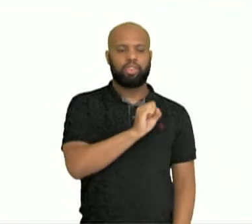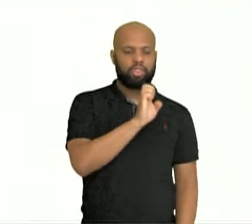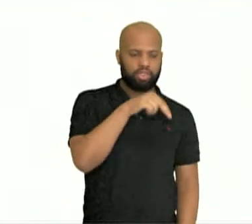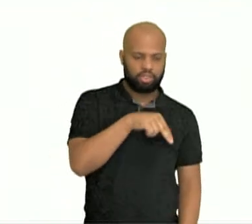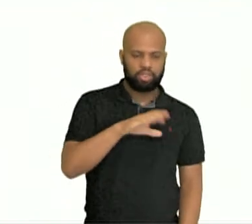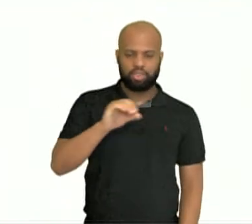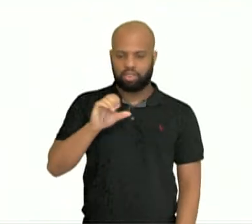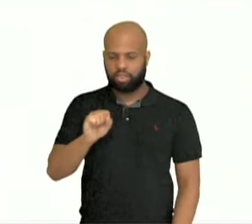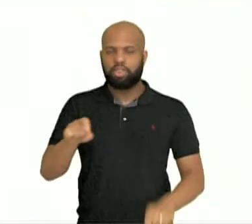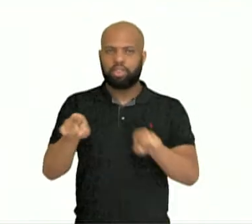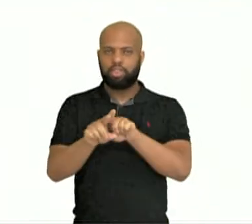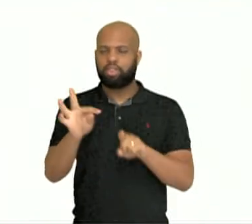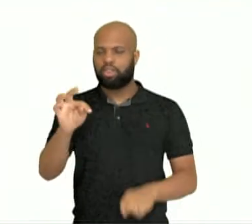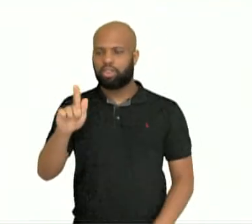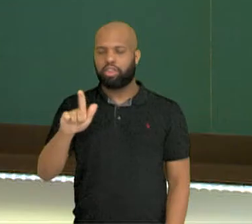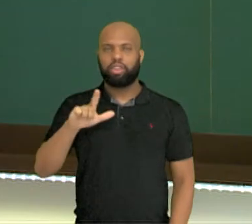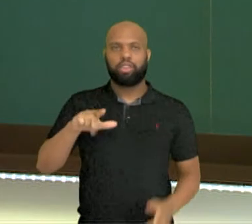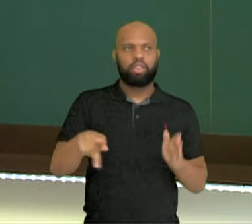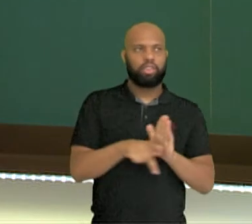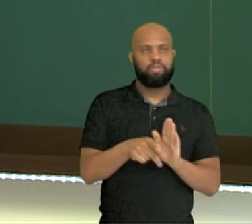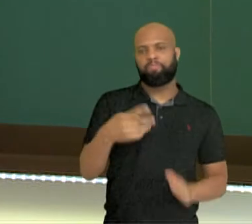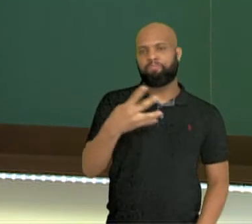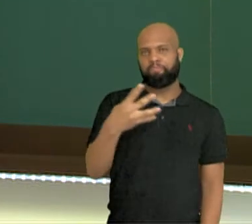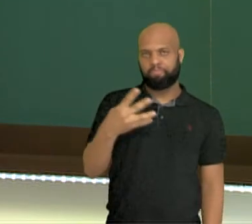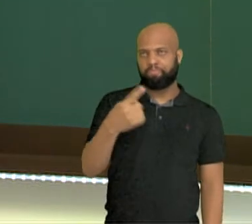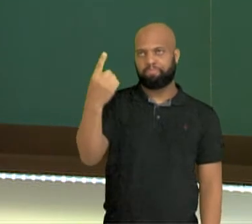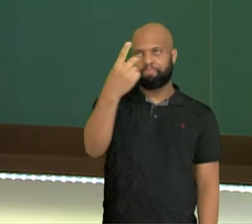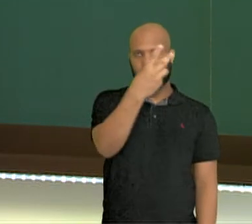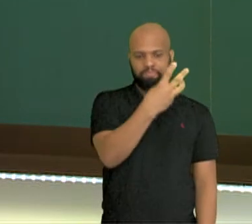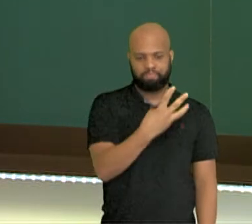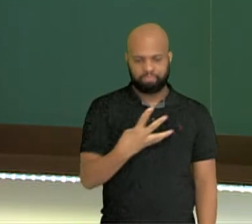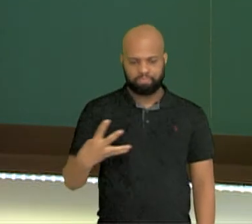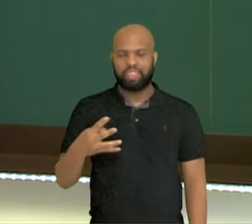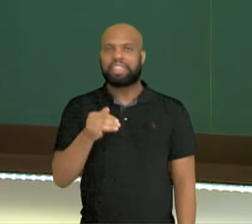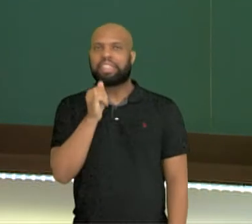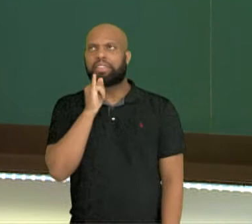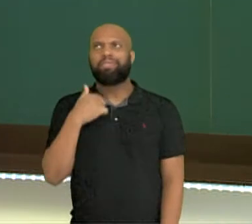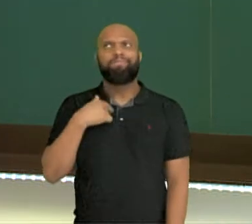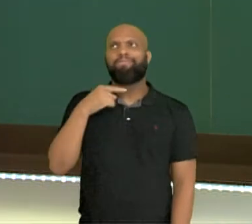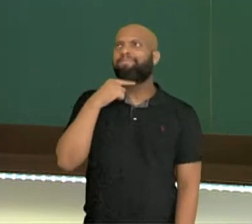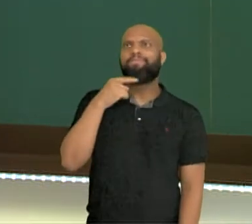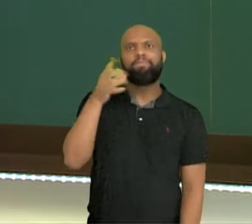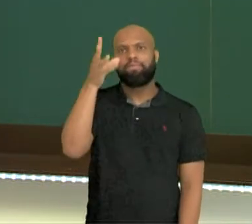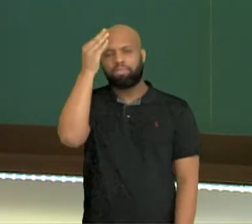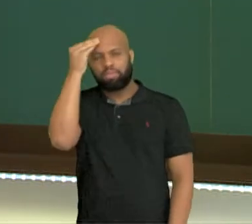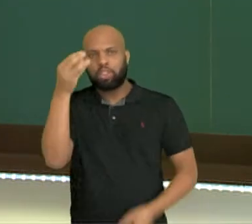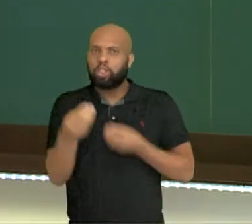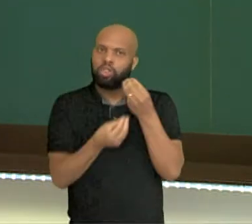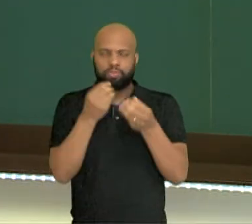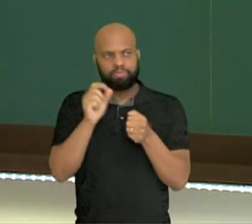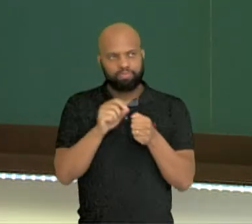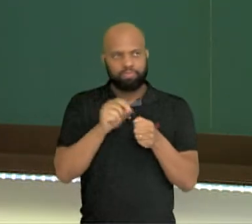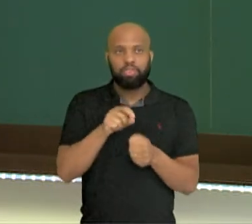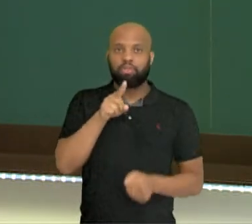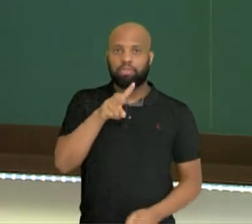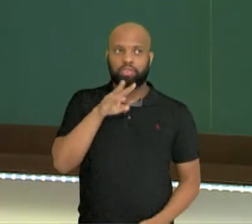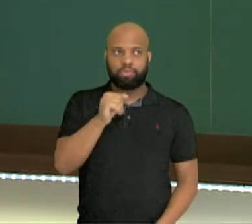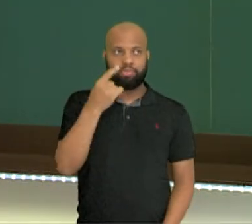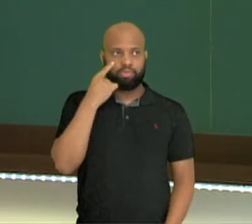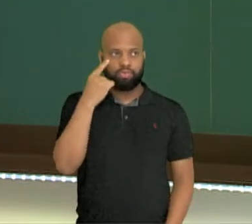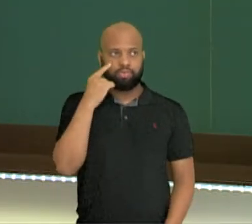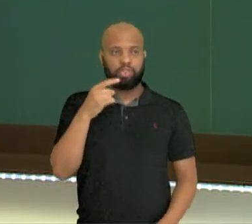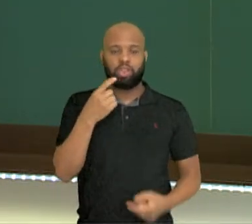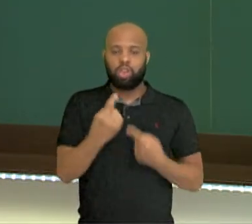tangente nos 4 quadrantes. Como que você vai fazer para não ter que decorar e lembrar sempre? Você vai encontrar o valor